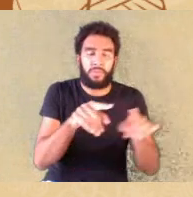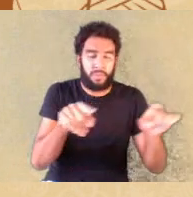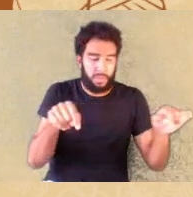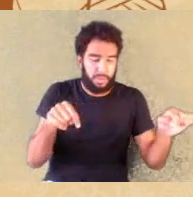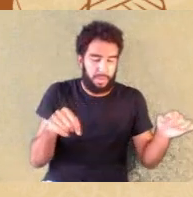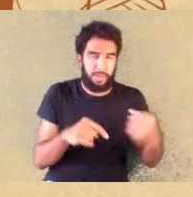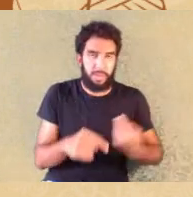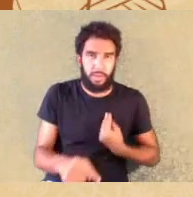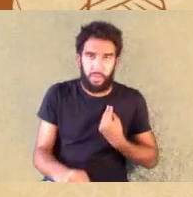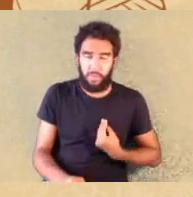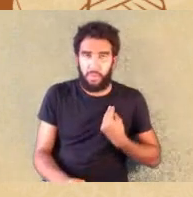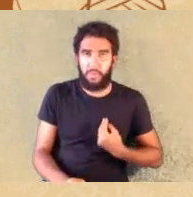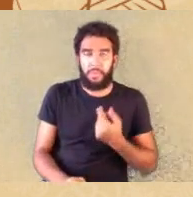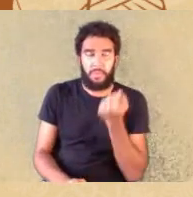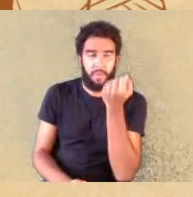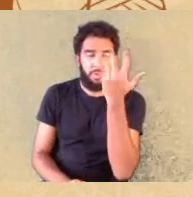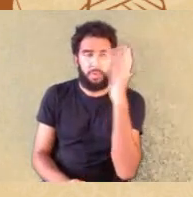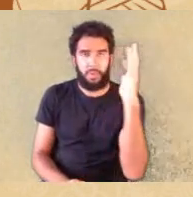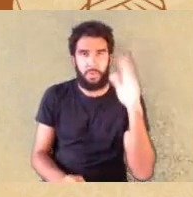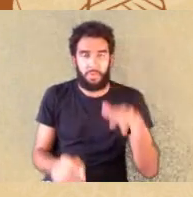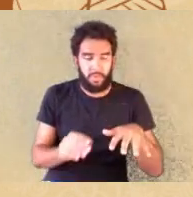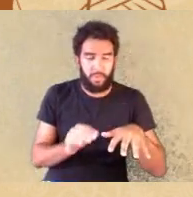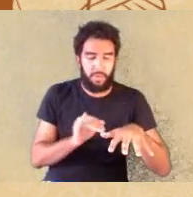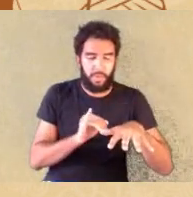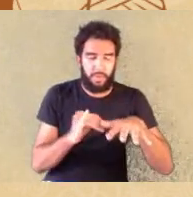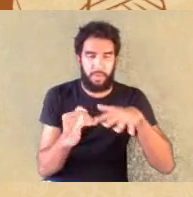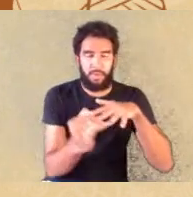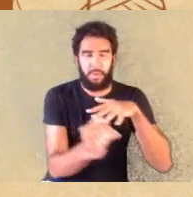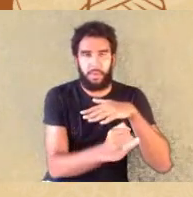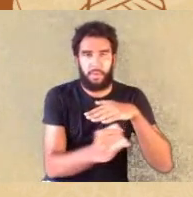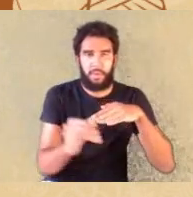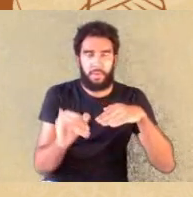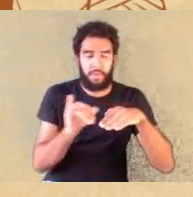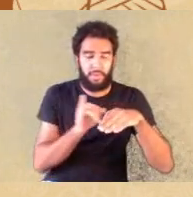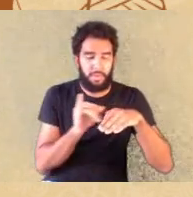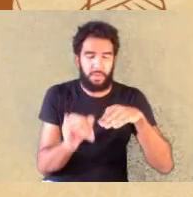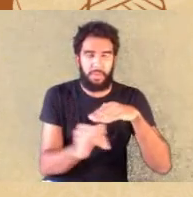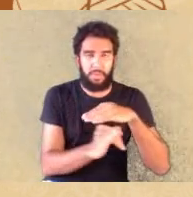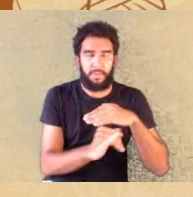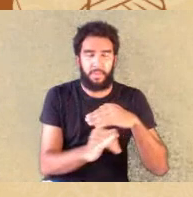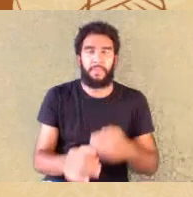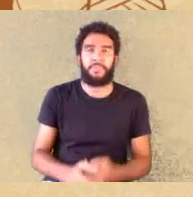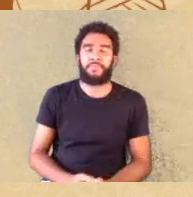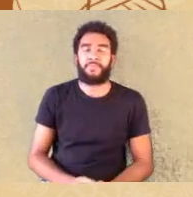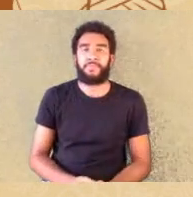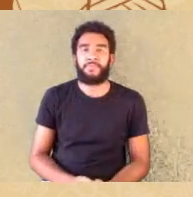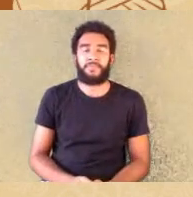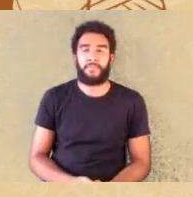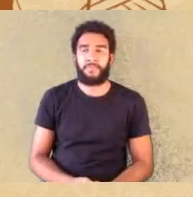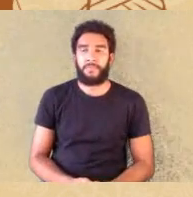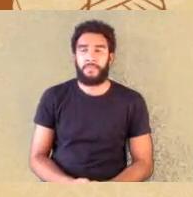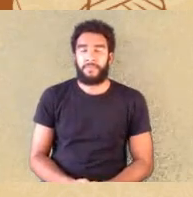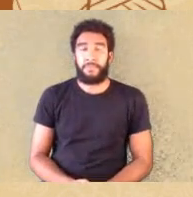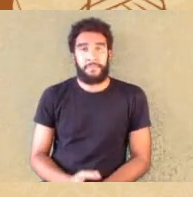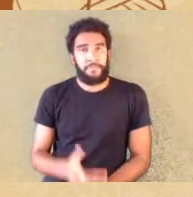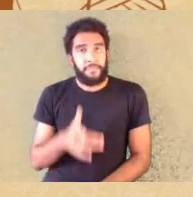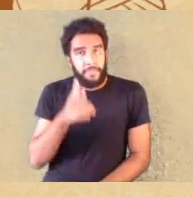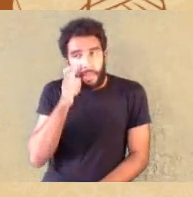ilha e que utiliza as práticas tradicionais de cuidados em saúde mental. Então, é muito interessante